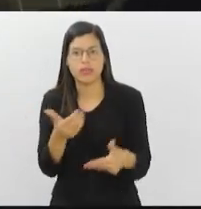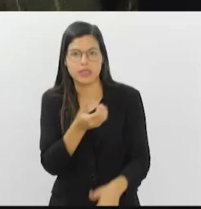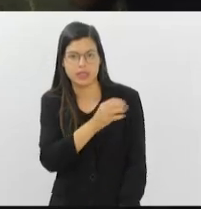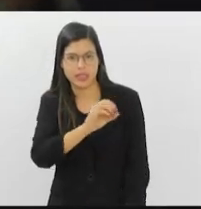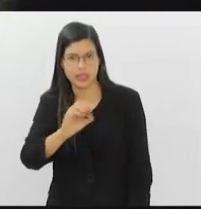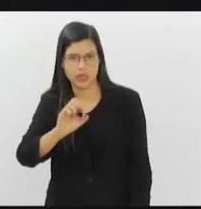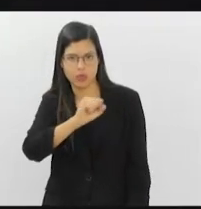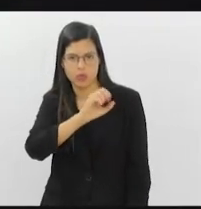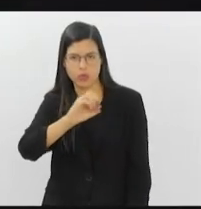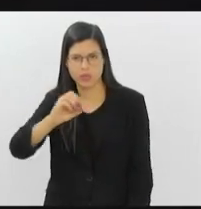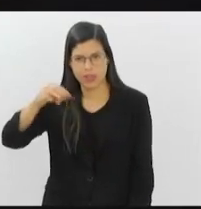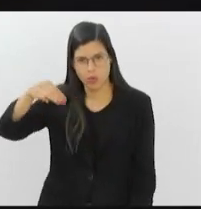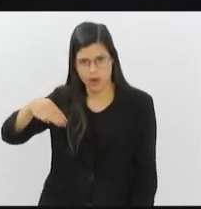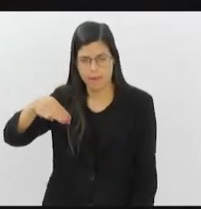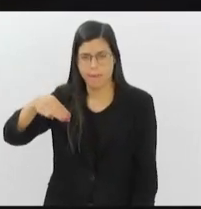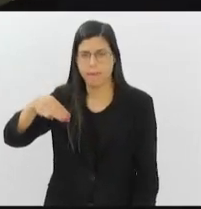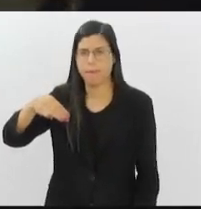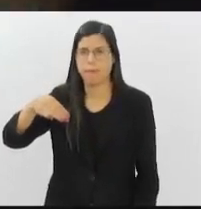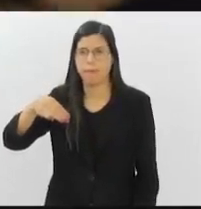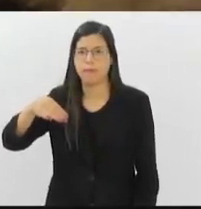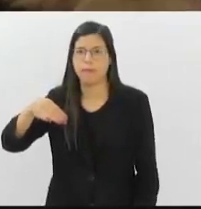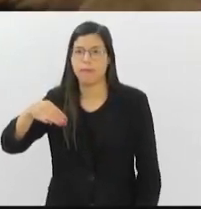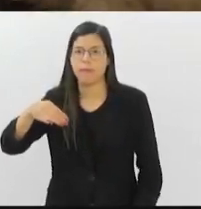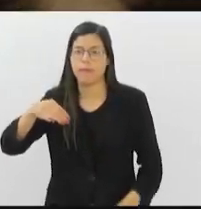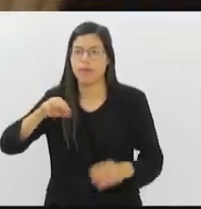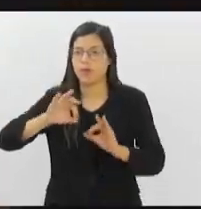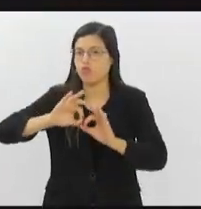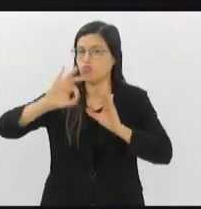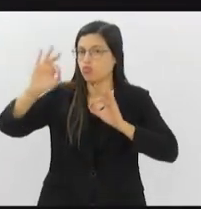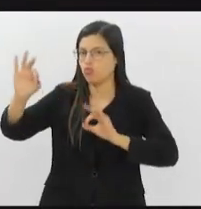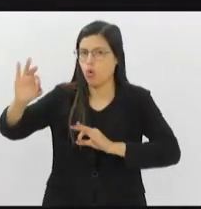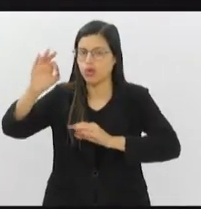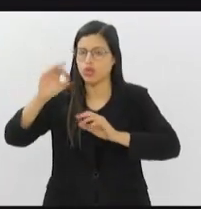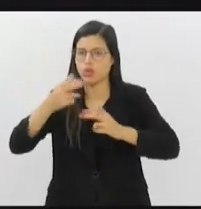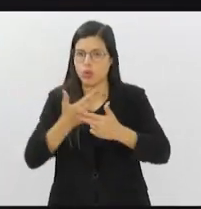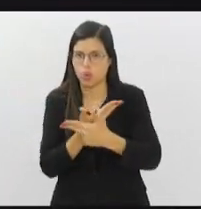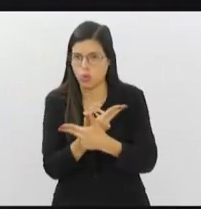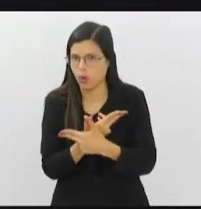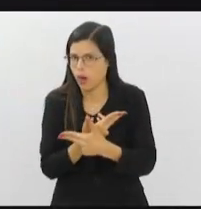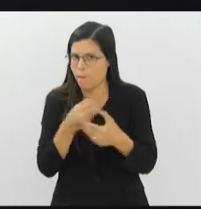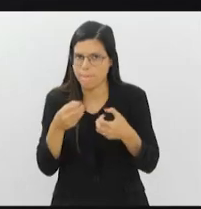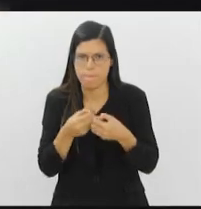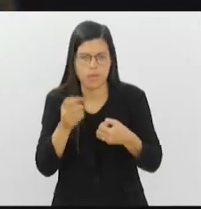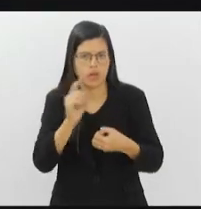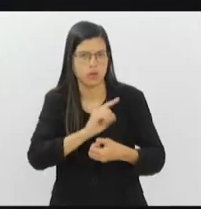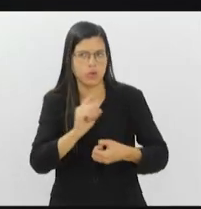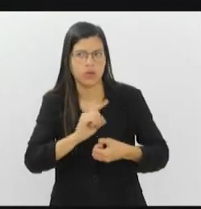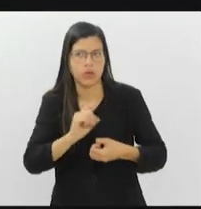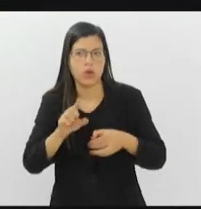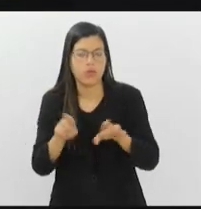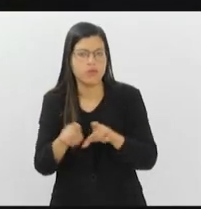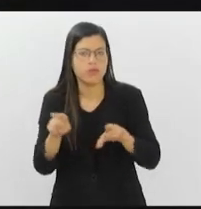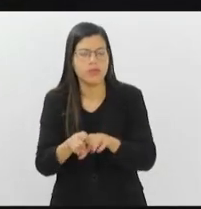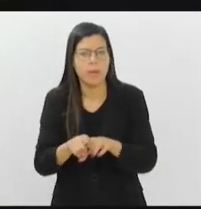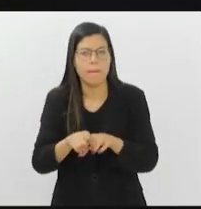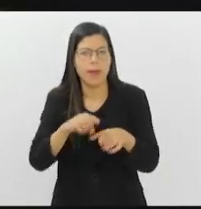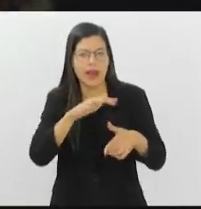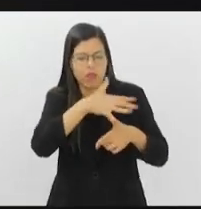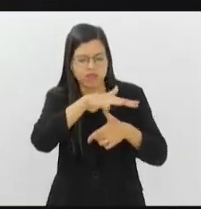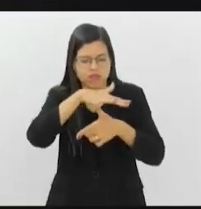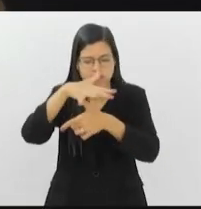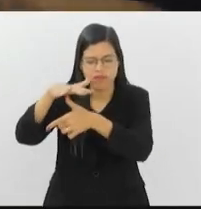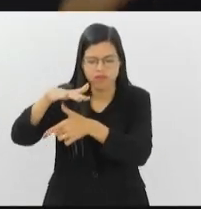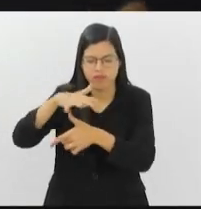m entorno do Cristo não mais perto e não ter mais voo pairado aquele voo que paira